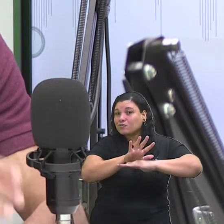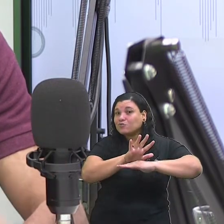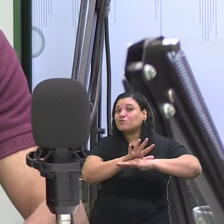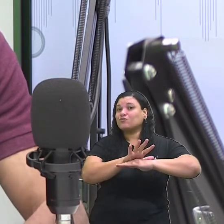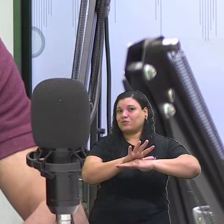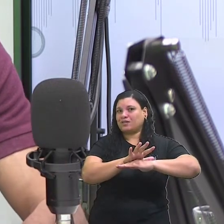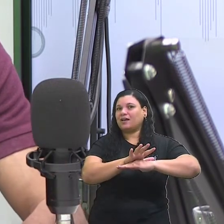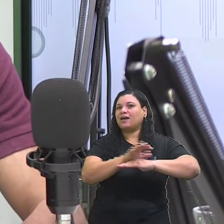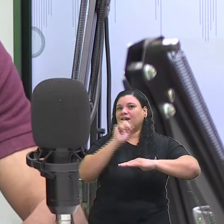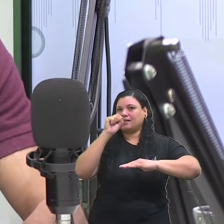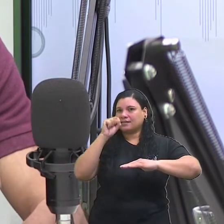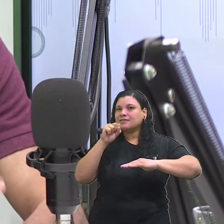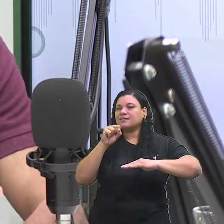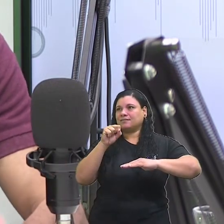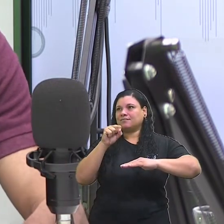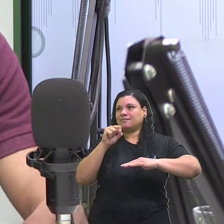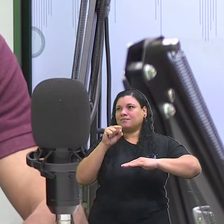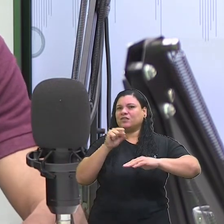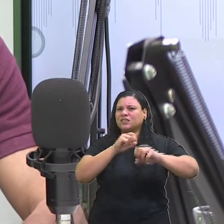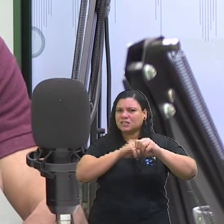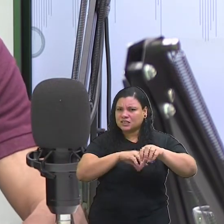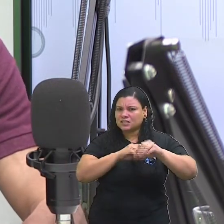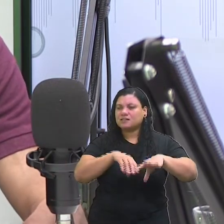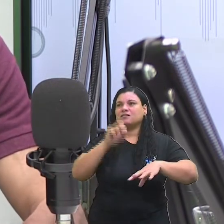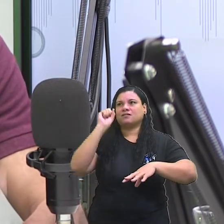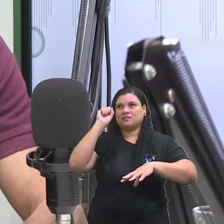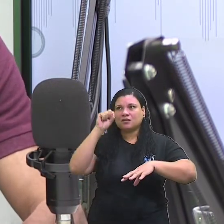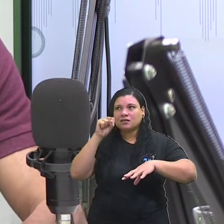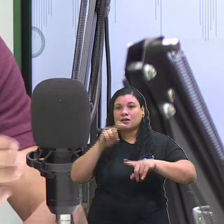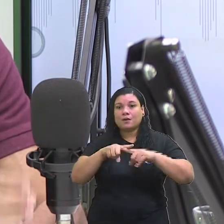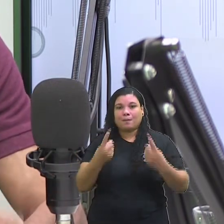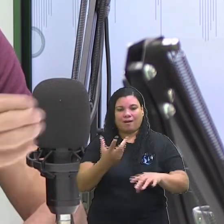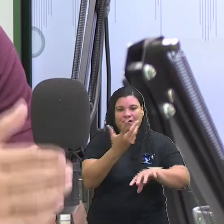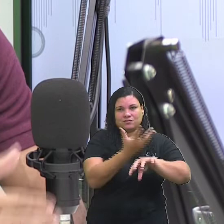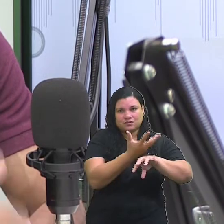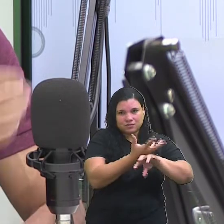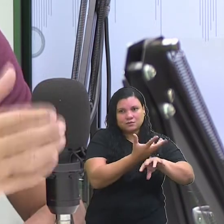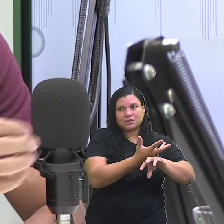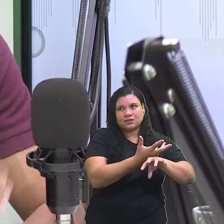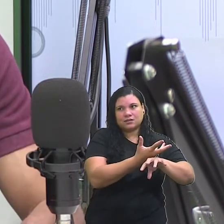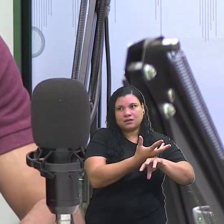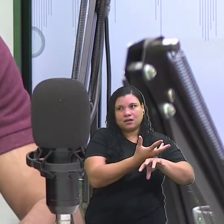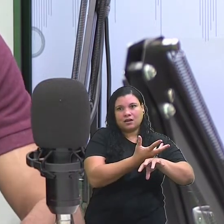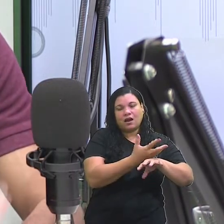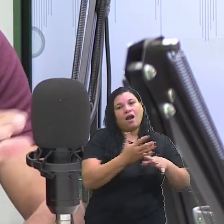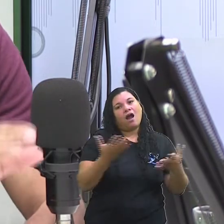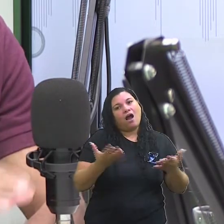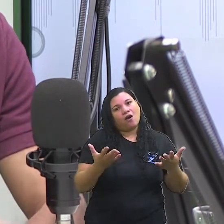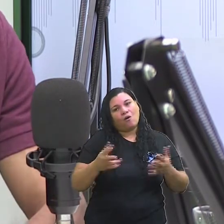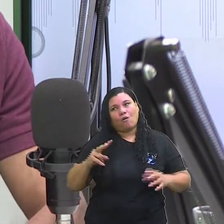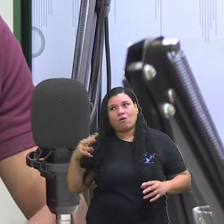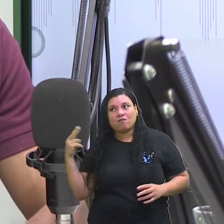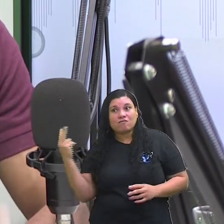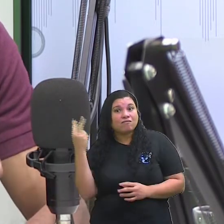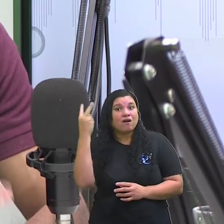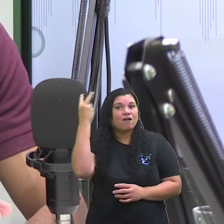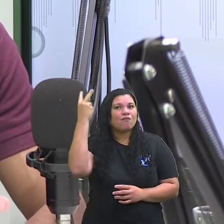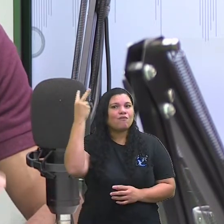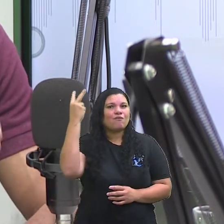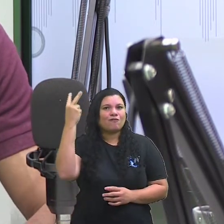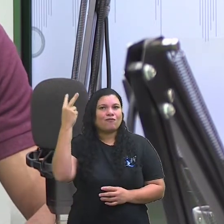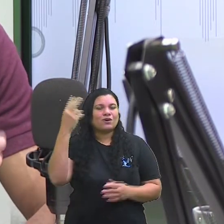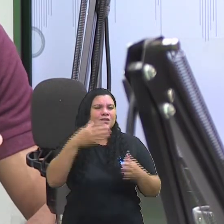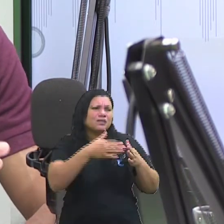Agora, princípios, questões de etiqueta, questões de relacionamento, dá licença, por favor, obrigado. Isso é dentro de casa.